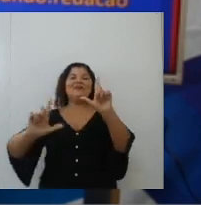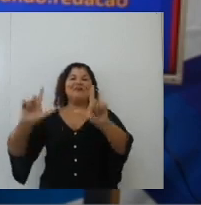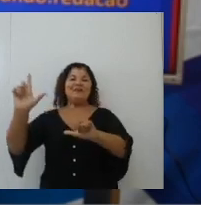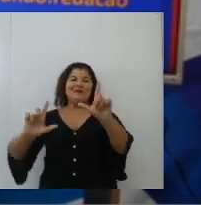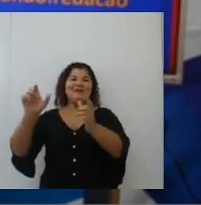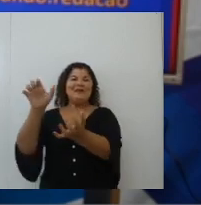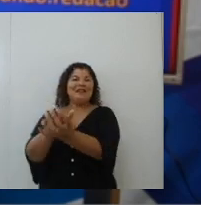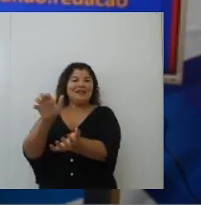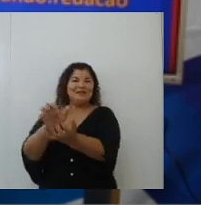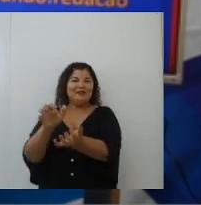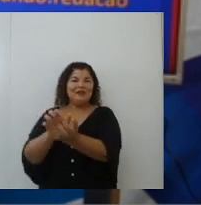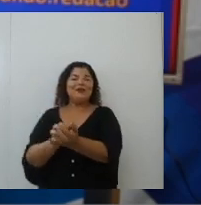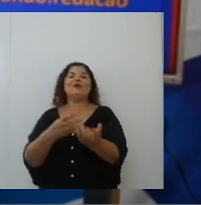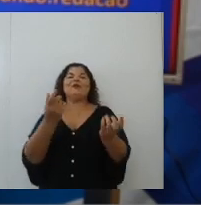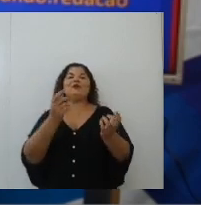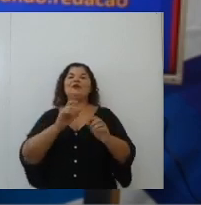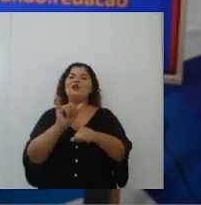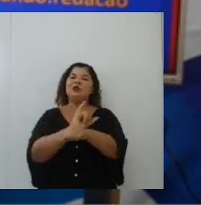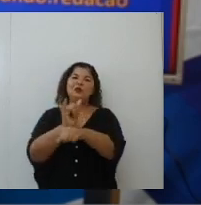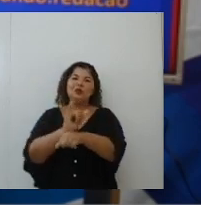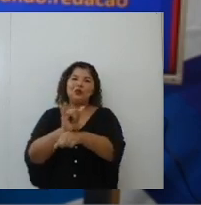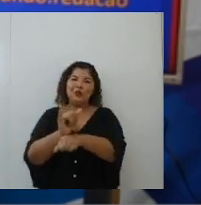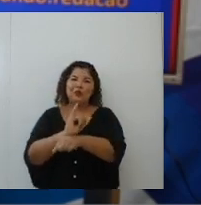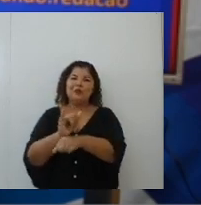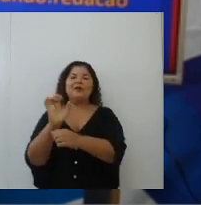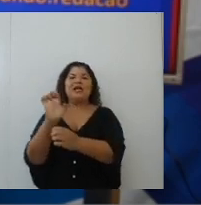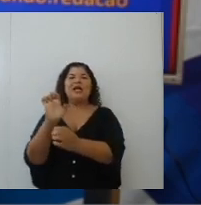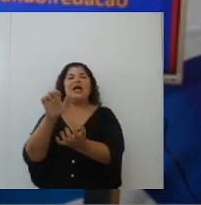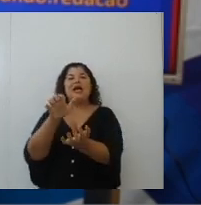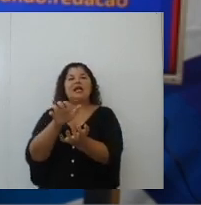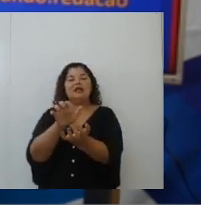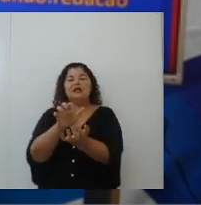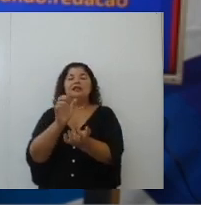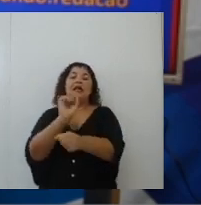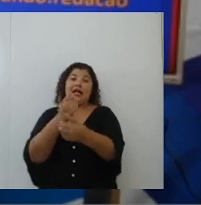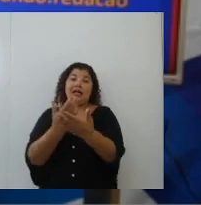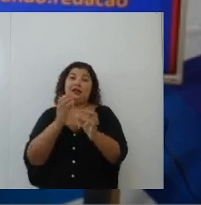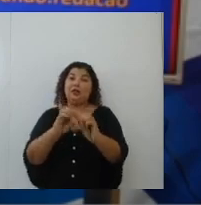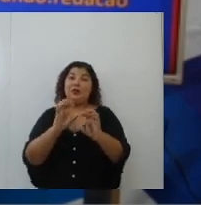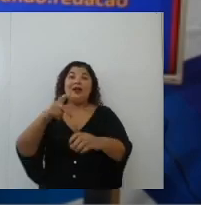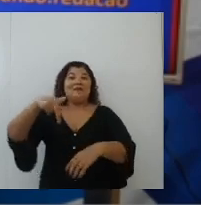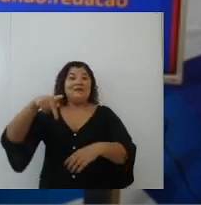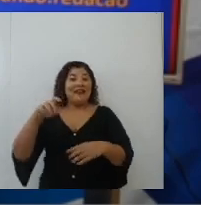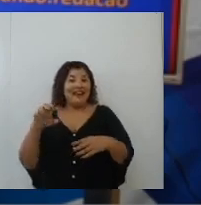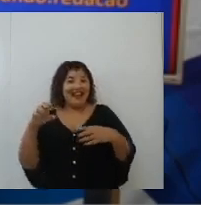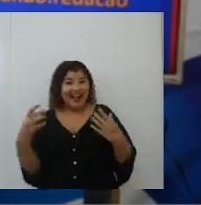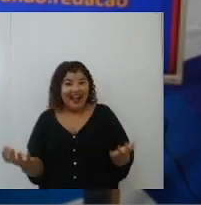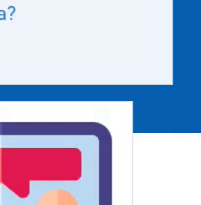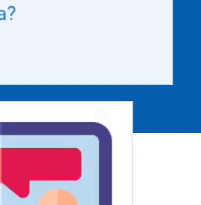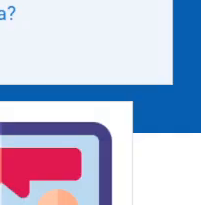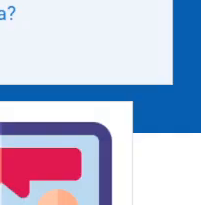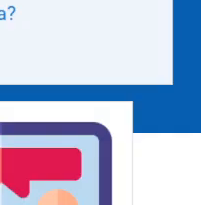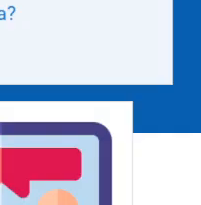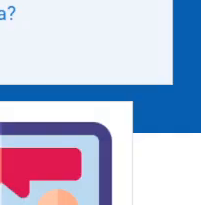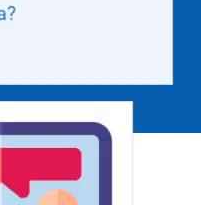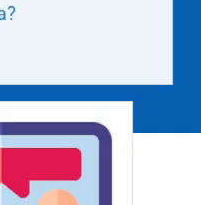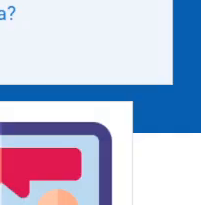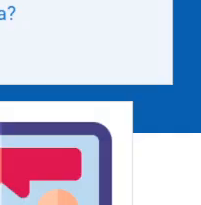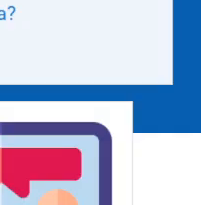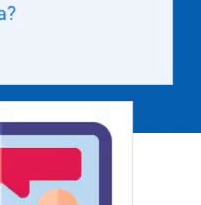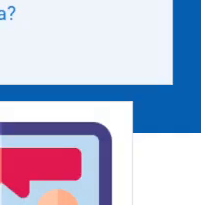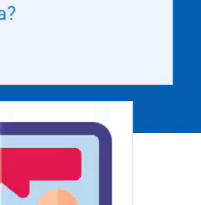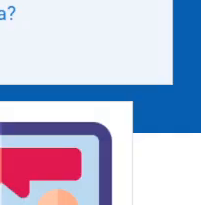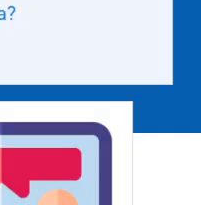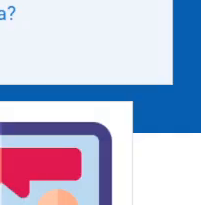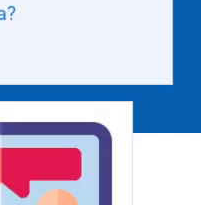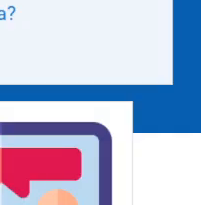46, e no YouTube, no portal do Educa, no canal do Educa.pe. Por falar em Educa.pe, eu quero começar hoje, antes